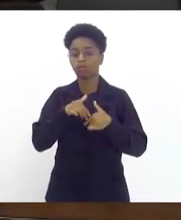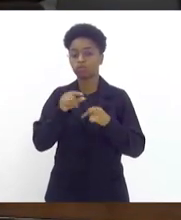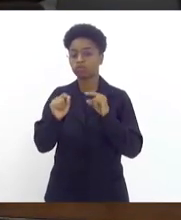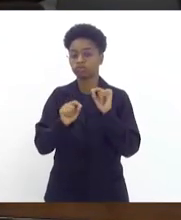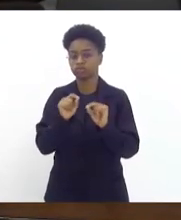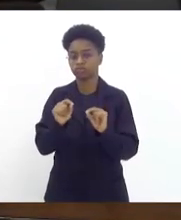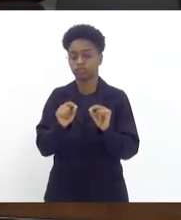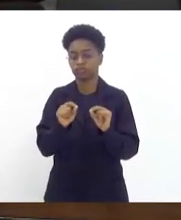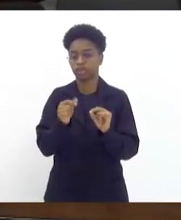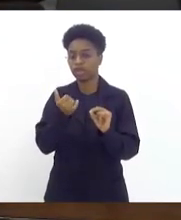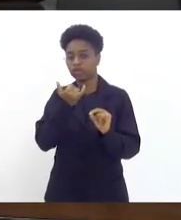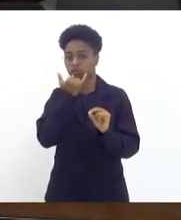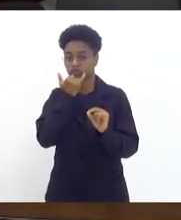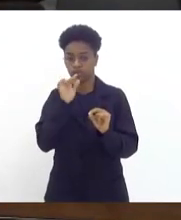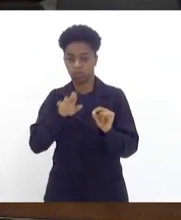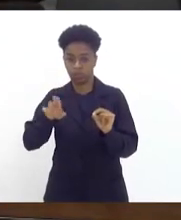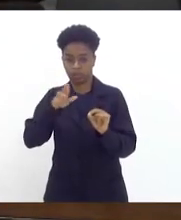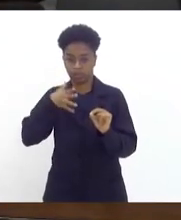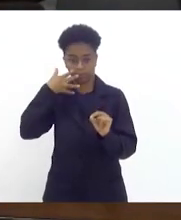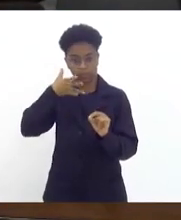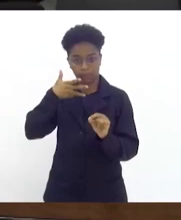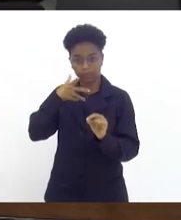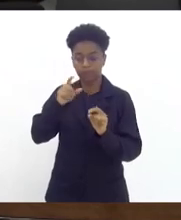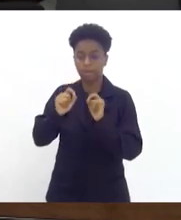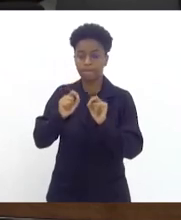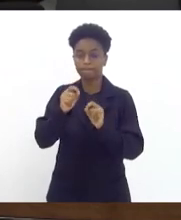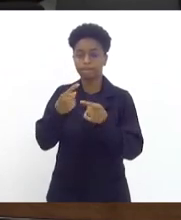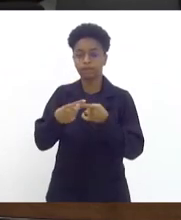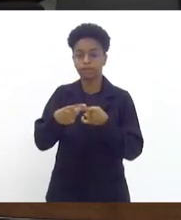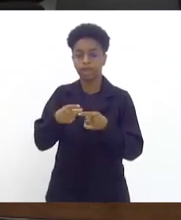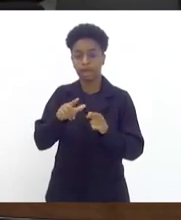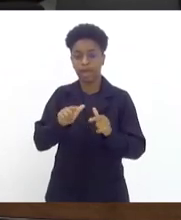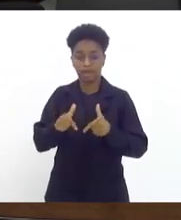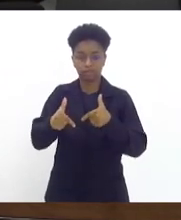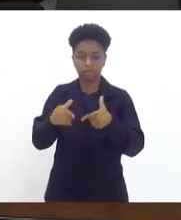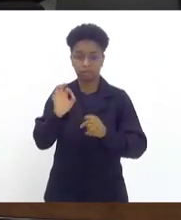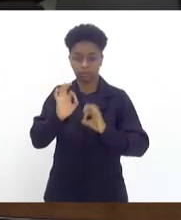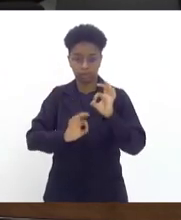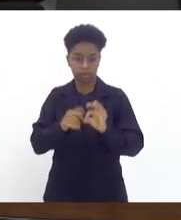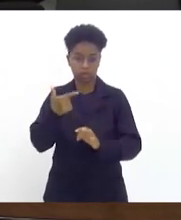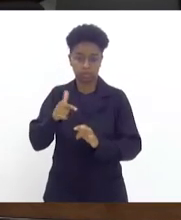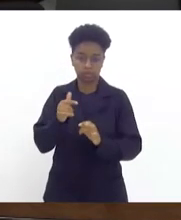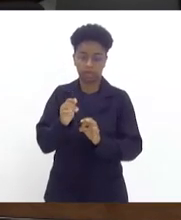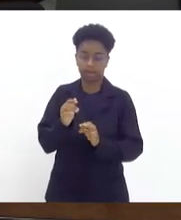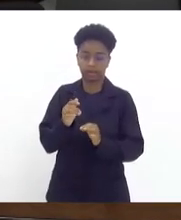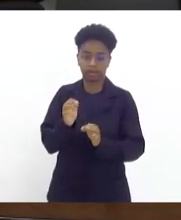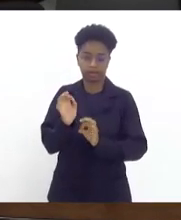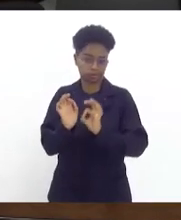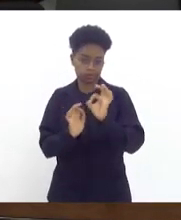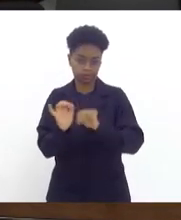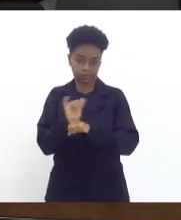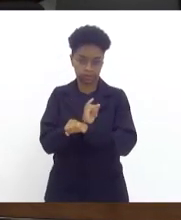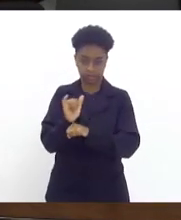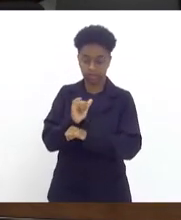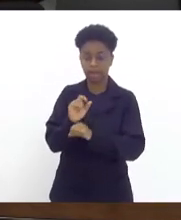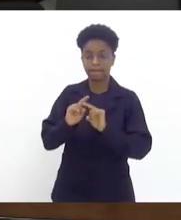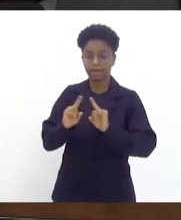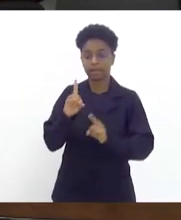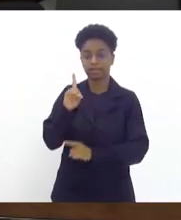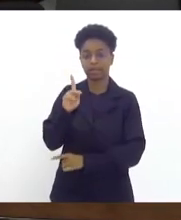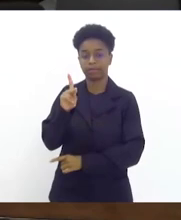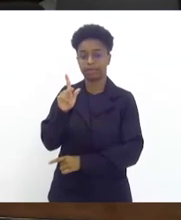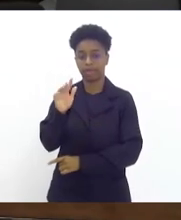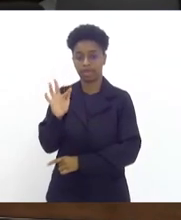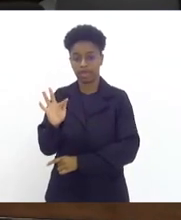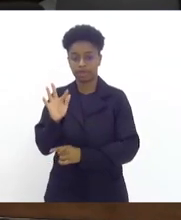a desculpa que está sendo dada é que as operações policiais não tinham planejamento nada disso e que a dpf veio trazer